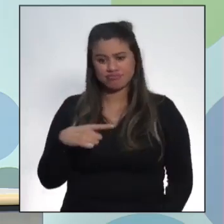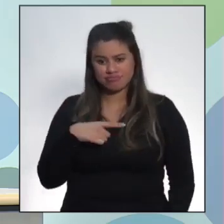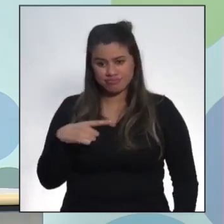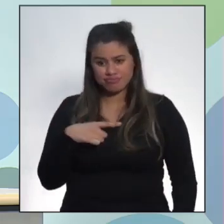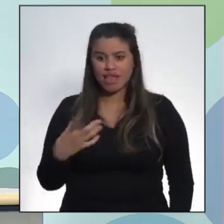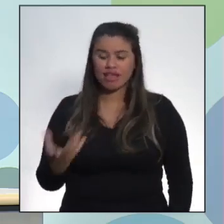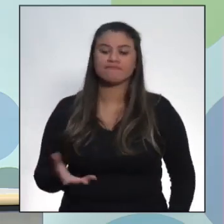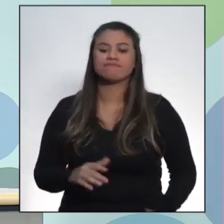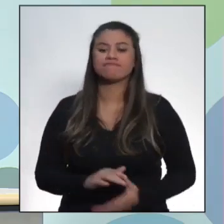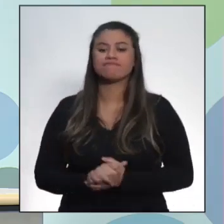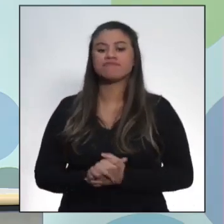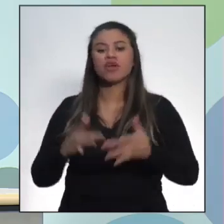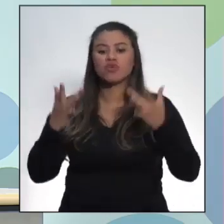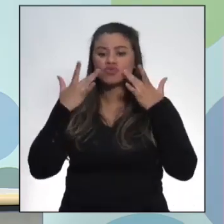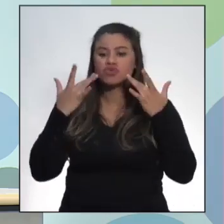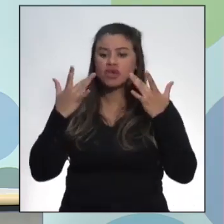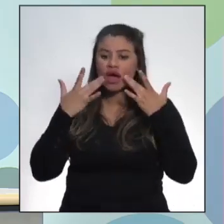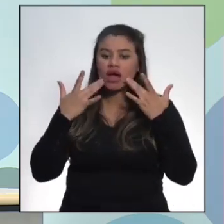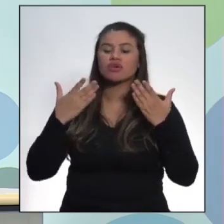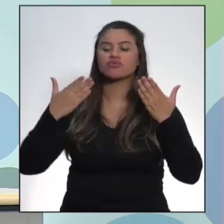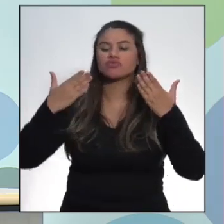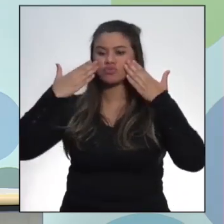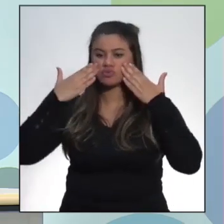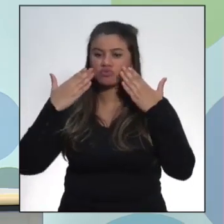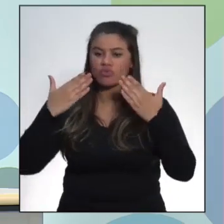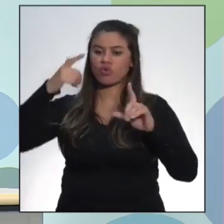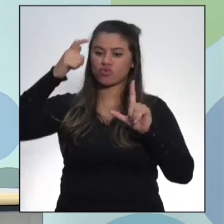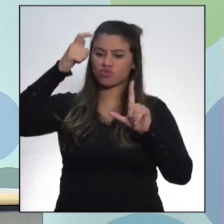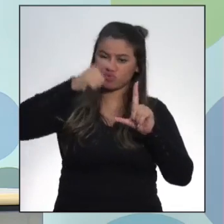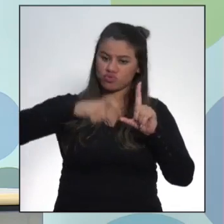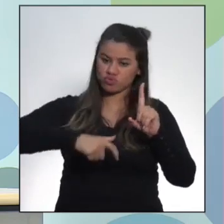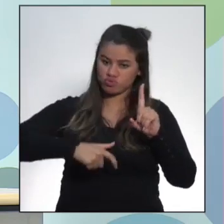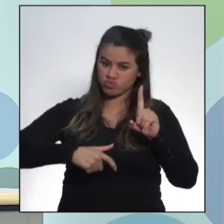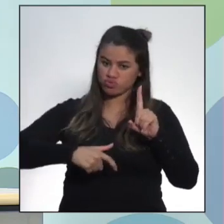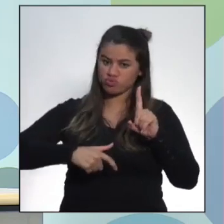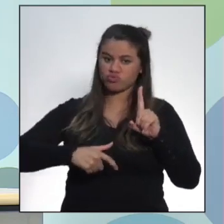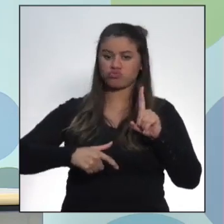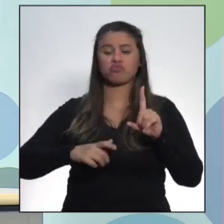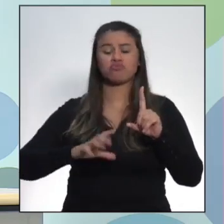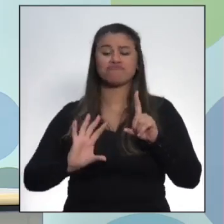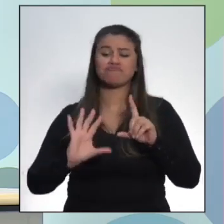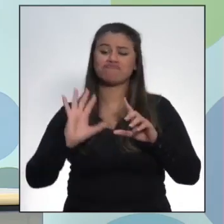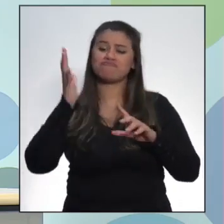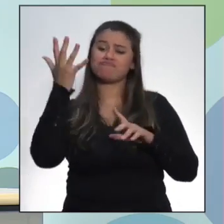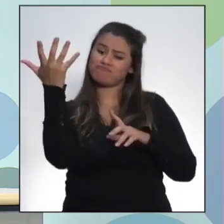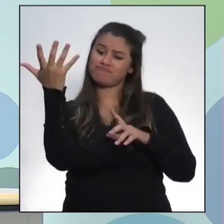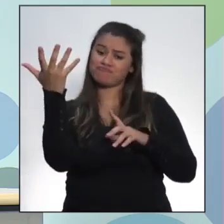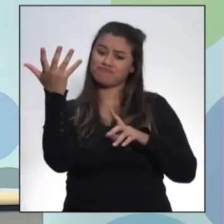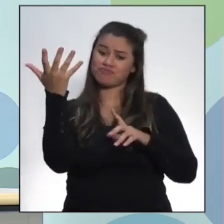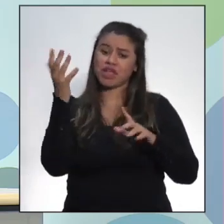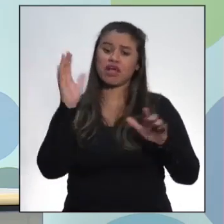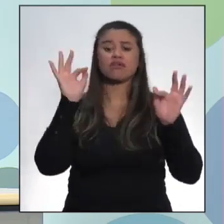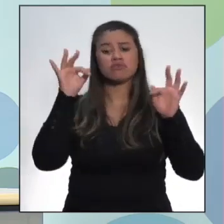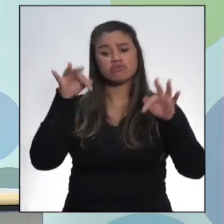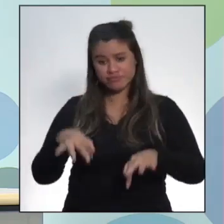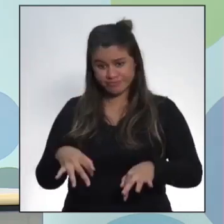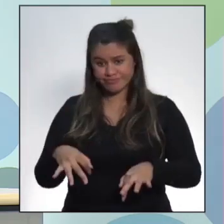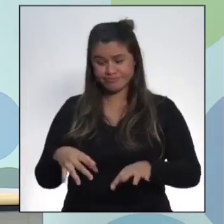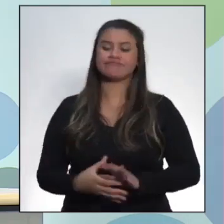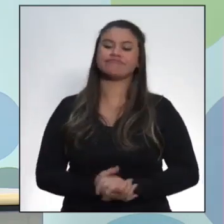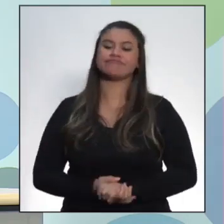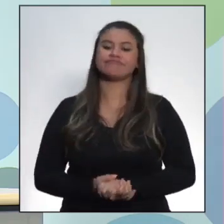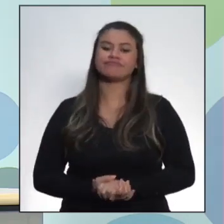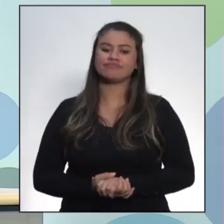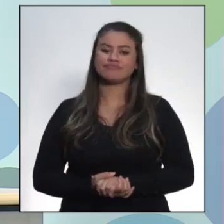né? A apresentação, né? O conflito e o desfecho.